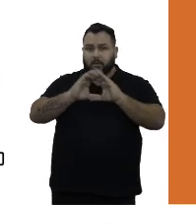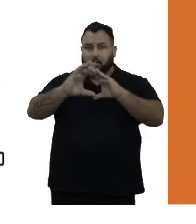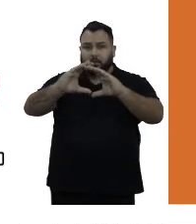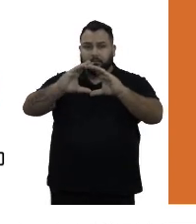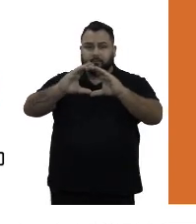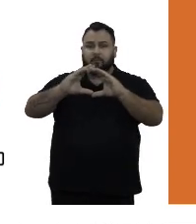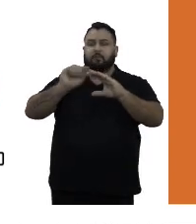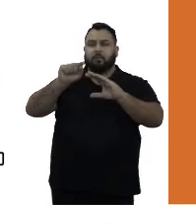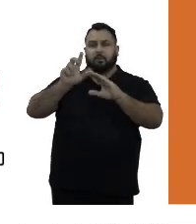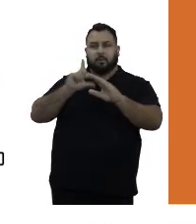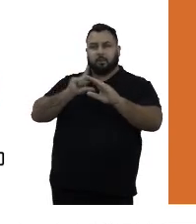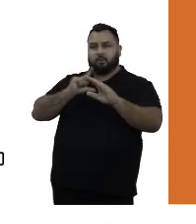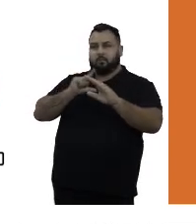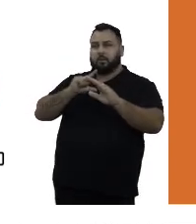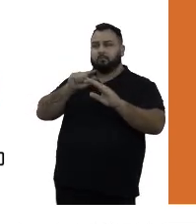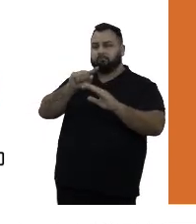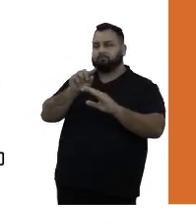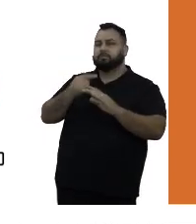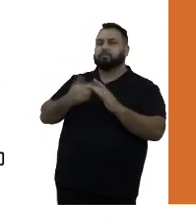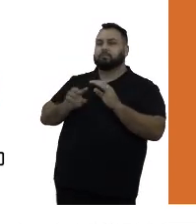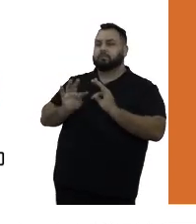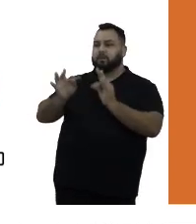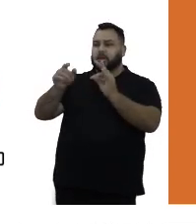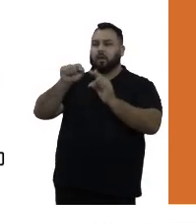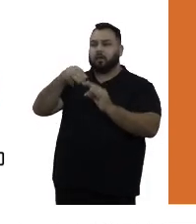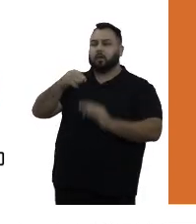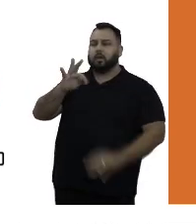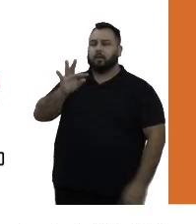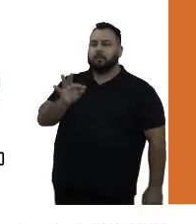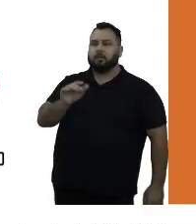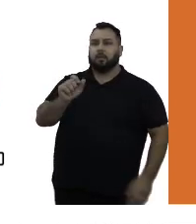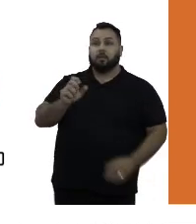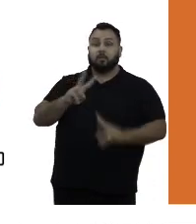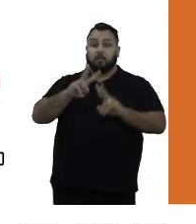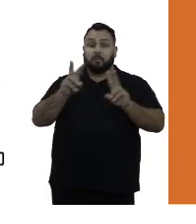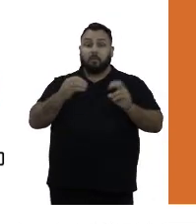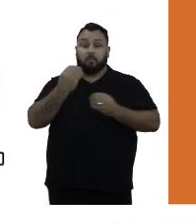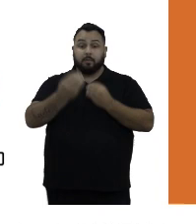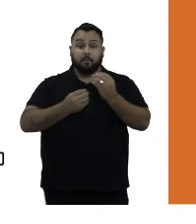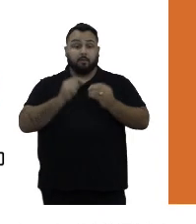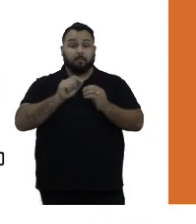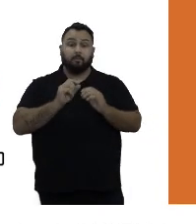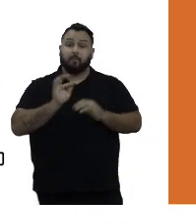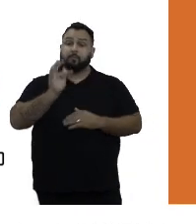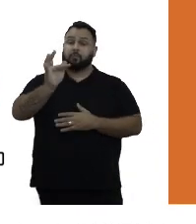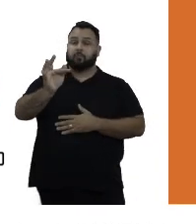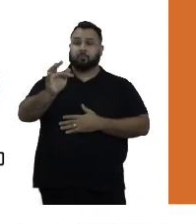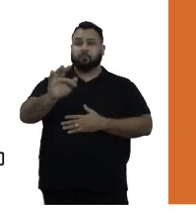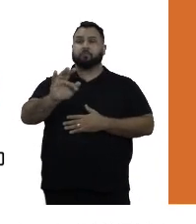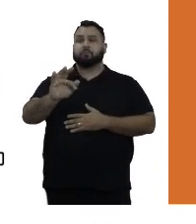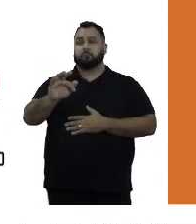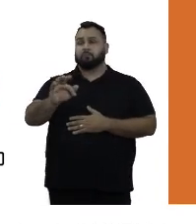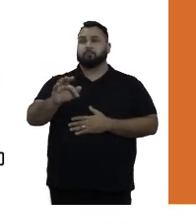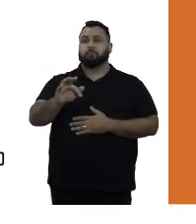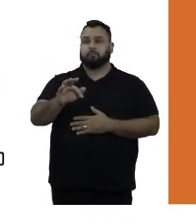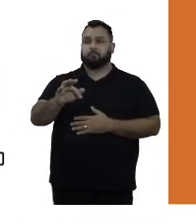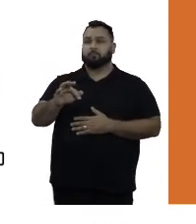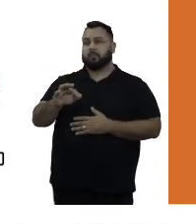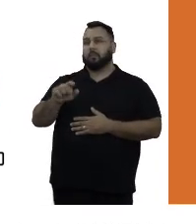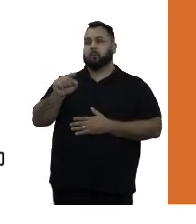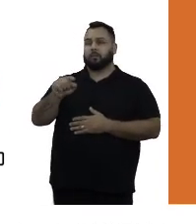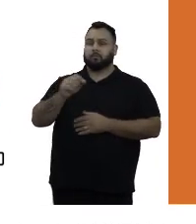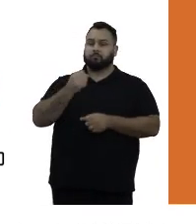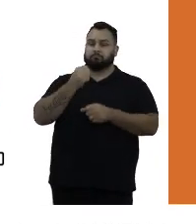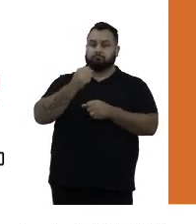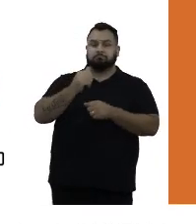sobre isso, que vale a pena ver, que fala um pouco sobre como esses futuros, eles são